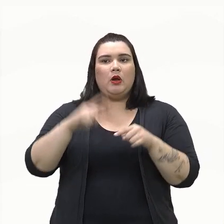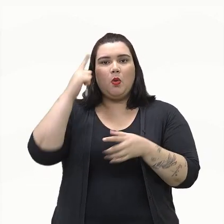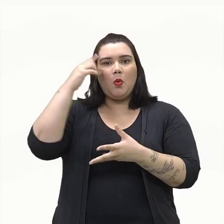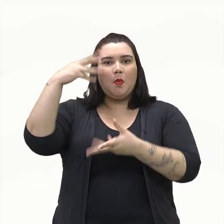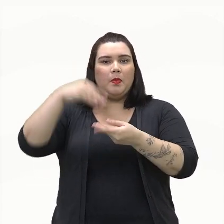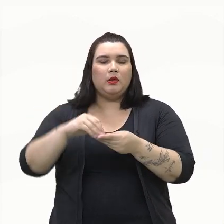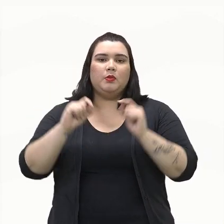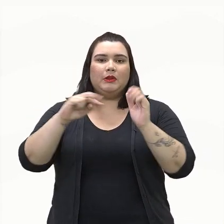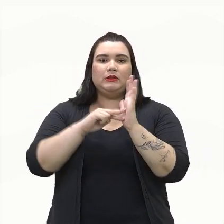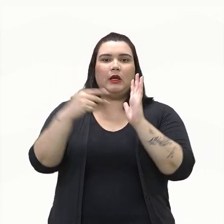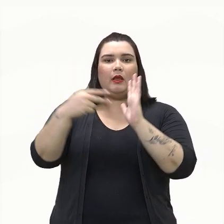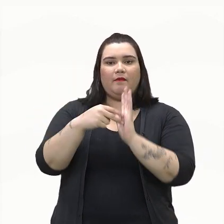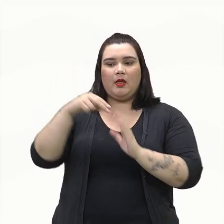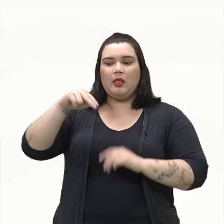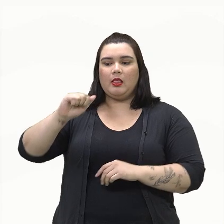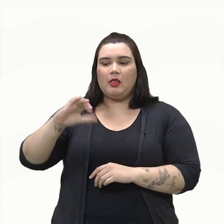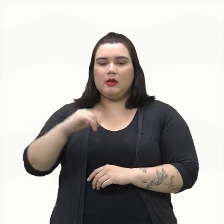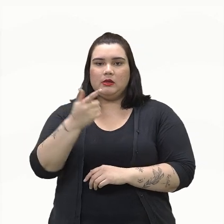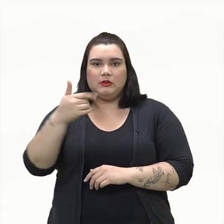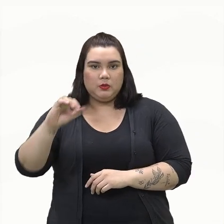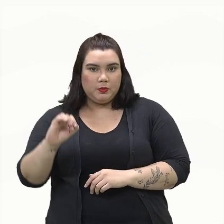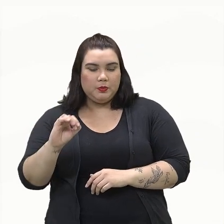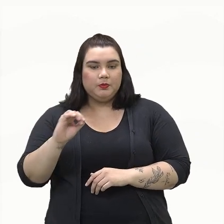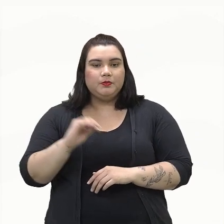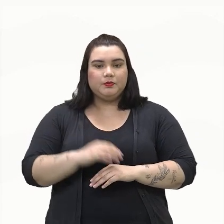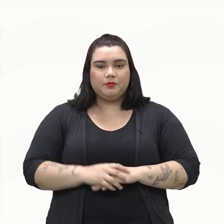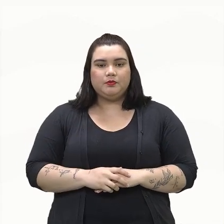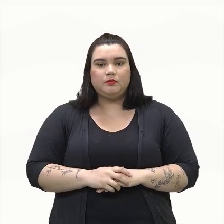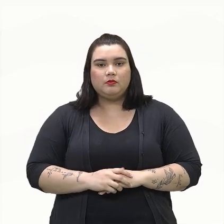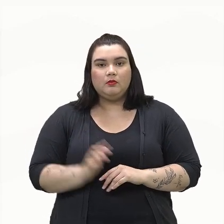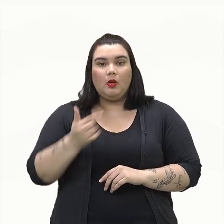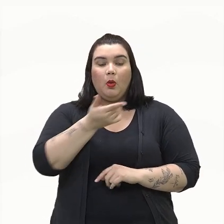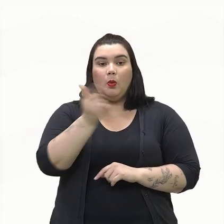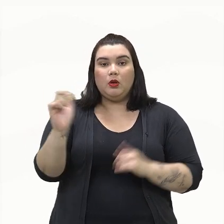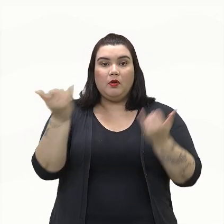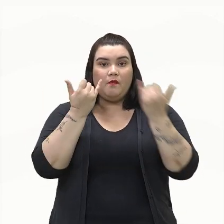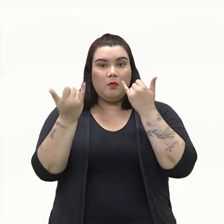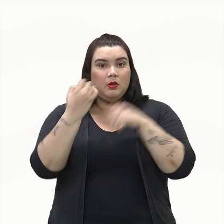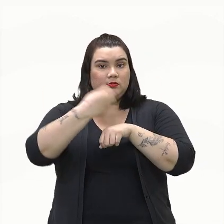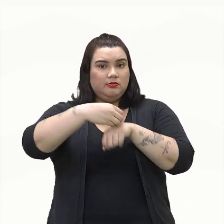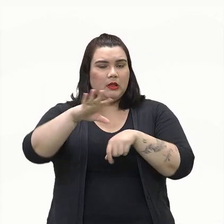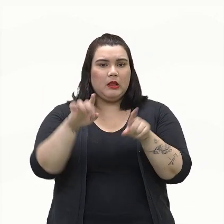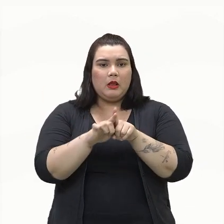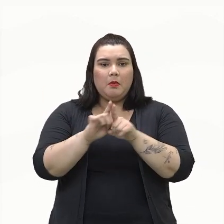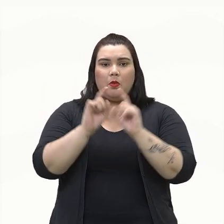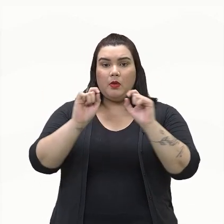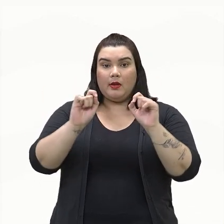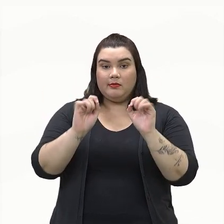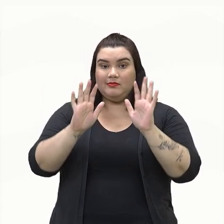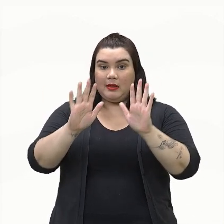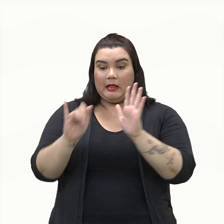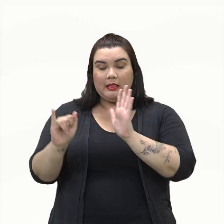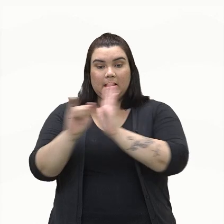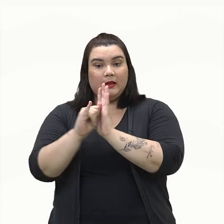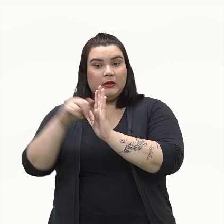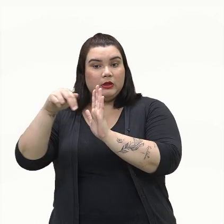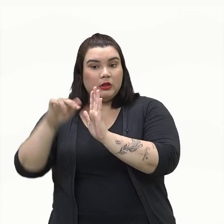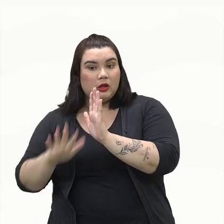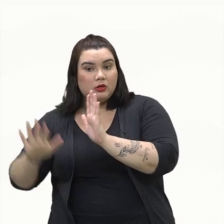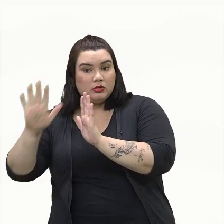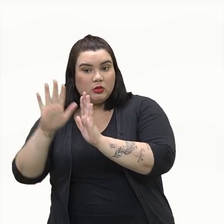nação, certo? Outro ponto que eu gostaria de esclarecer com vocês é que existe uma diferença entre identidade nacional